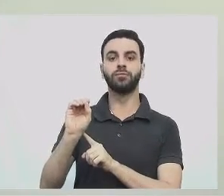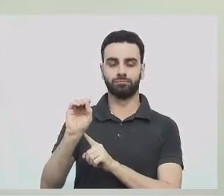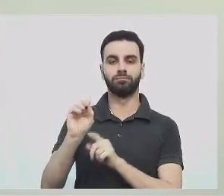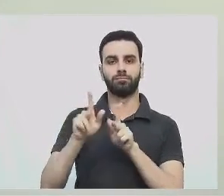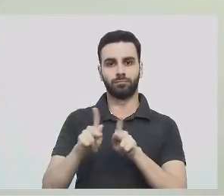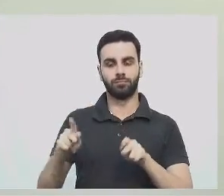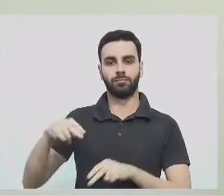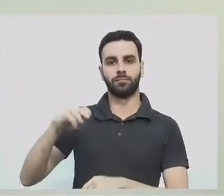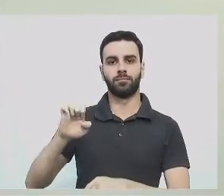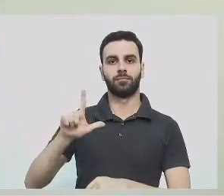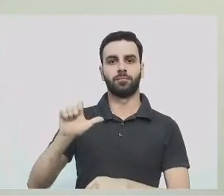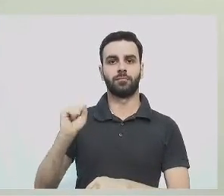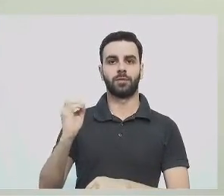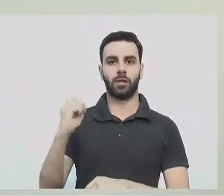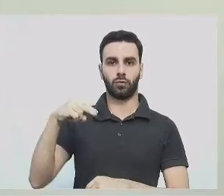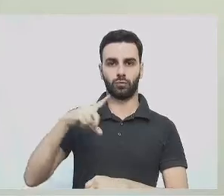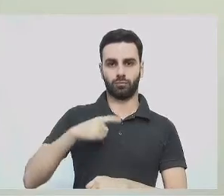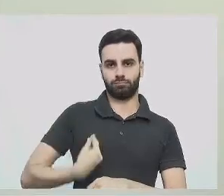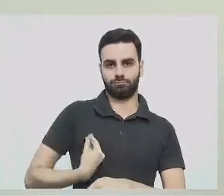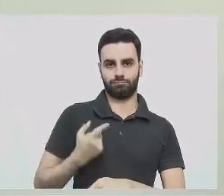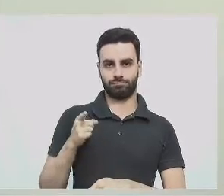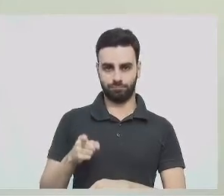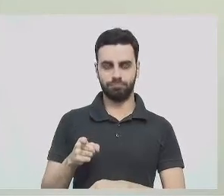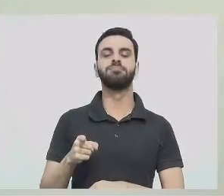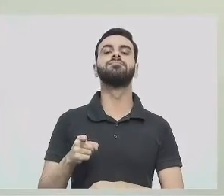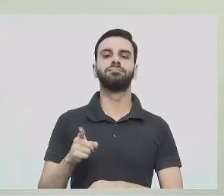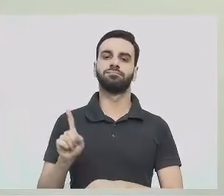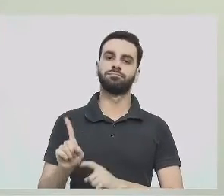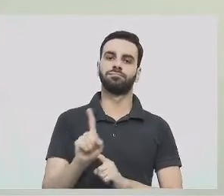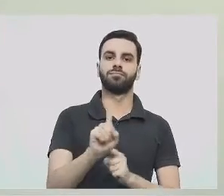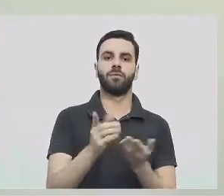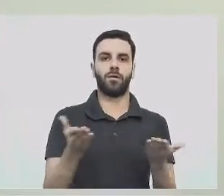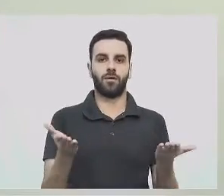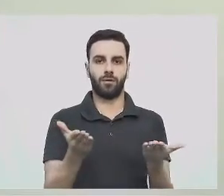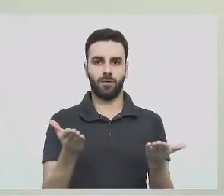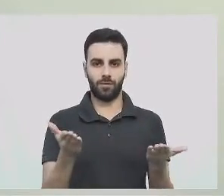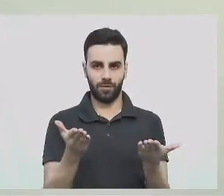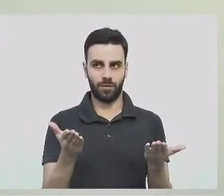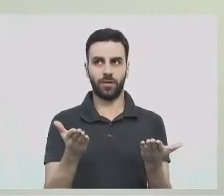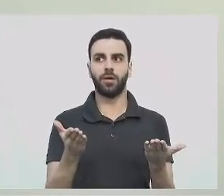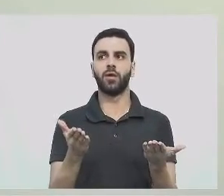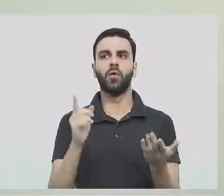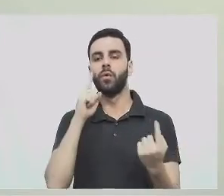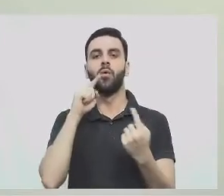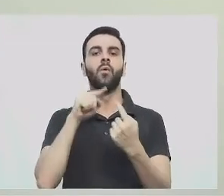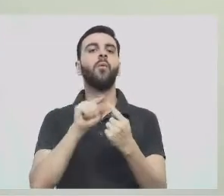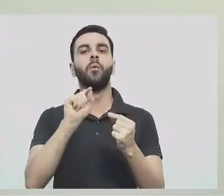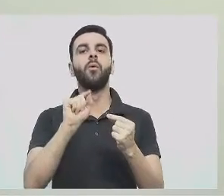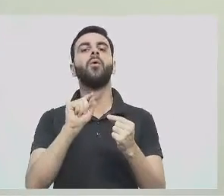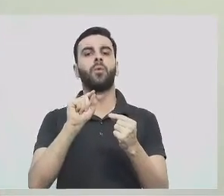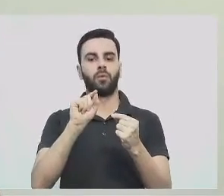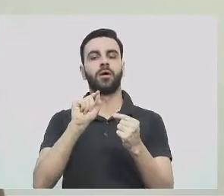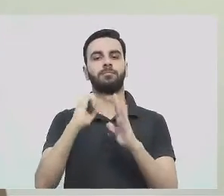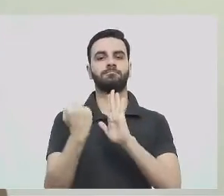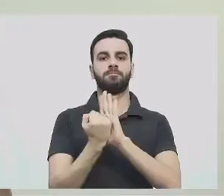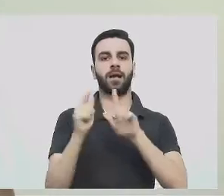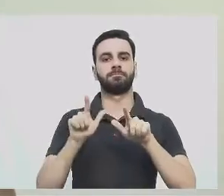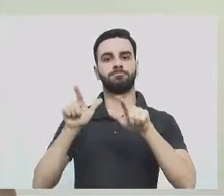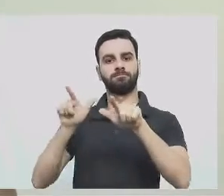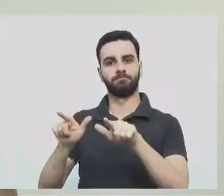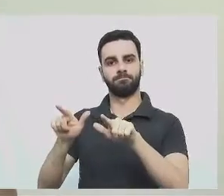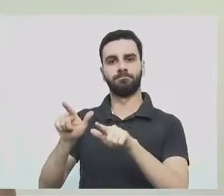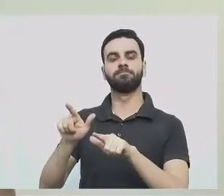professor Nelson Maciel, que vem até a Casa Legislativa para essa oportunidade